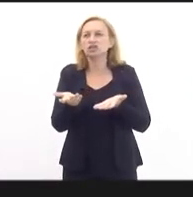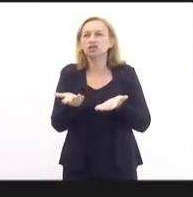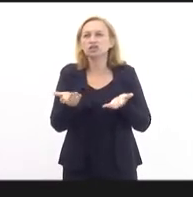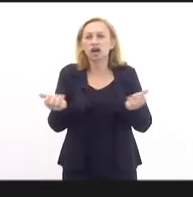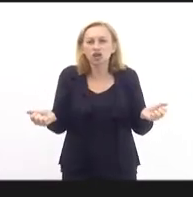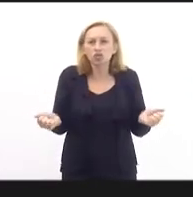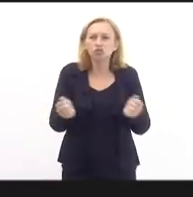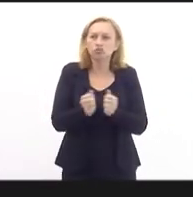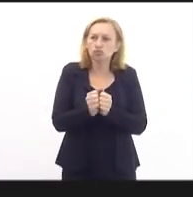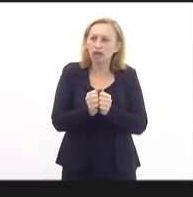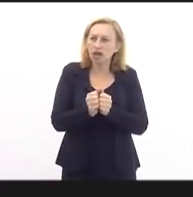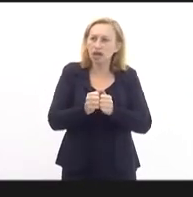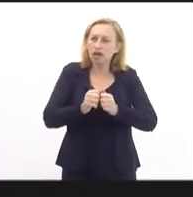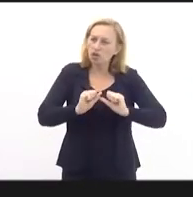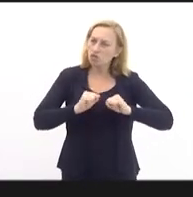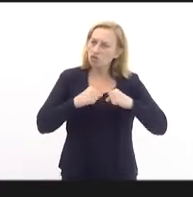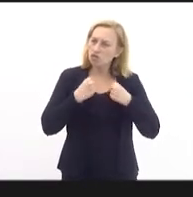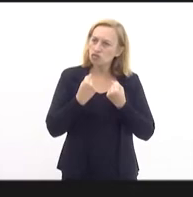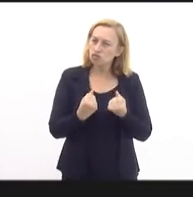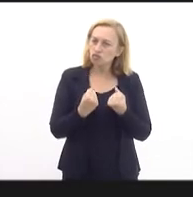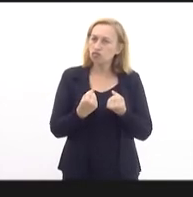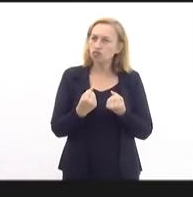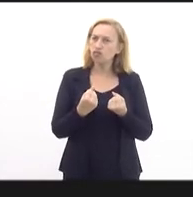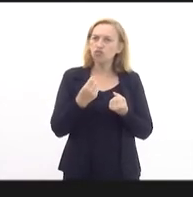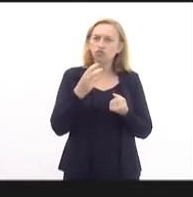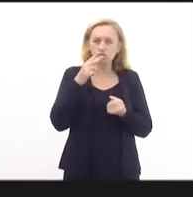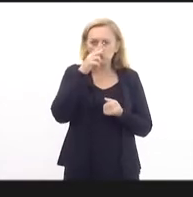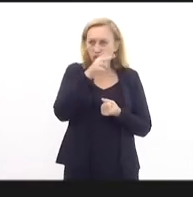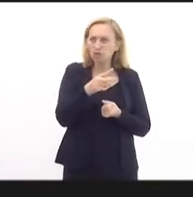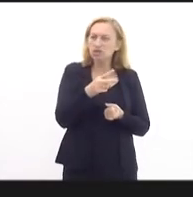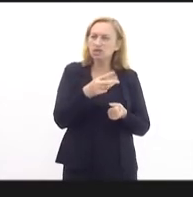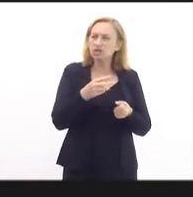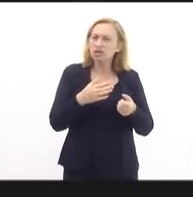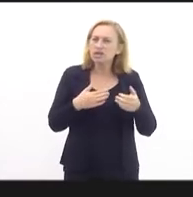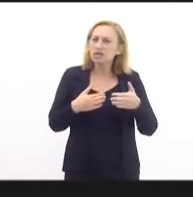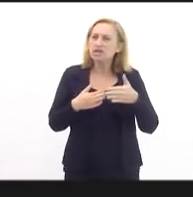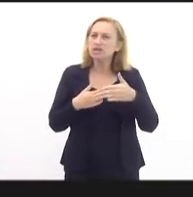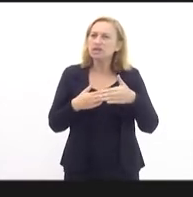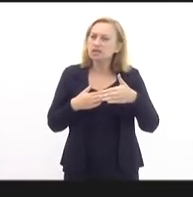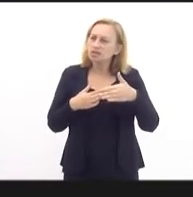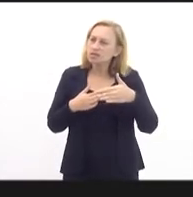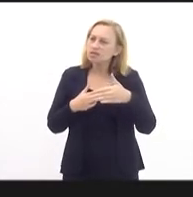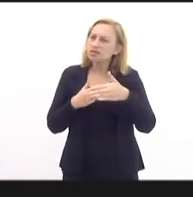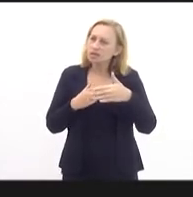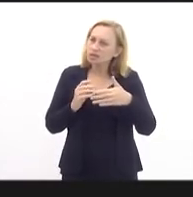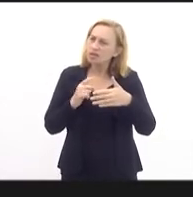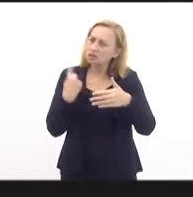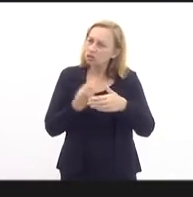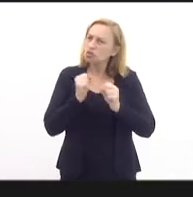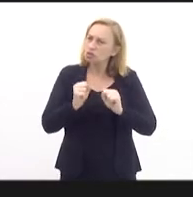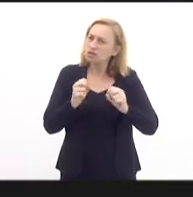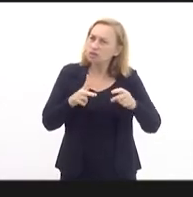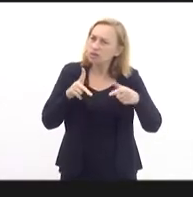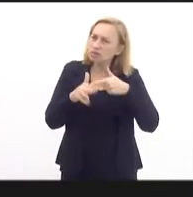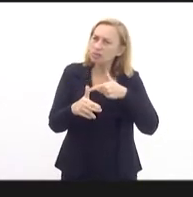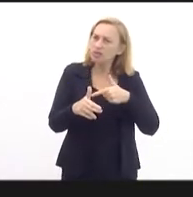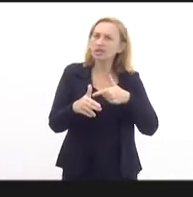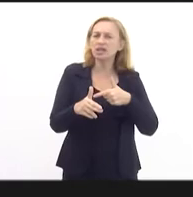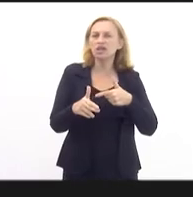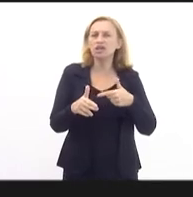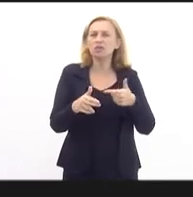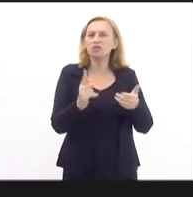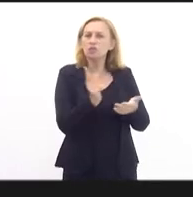juntar forças, né, para que a gente impeça aí os abusos que são feitos, a